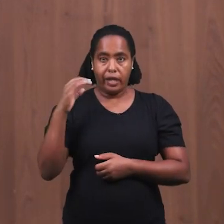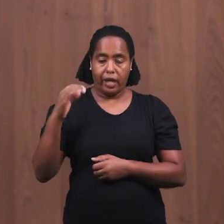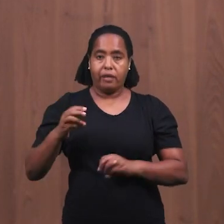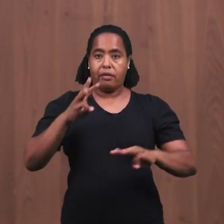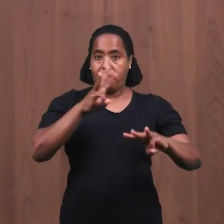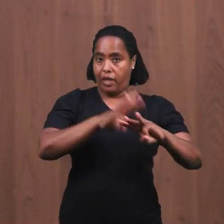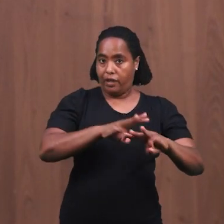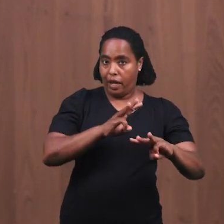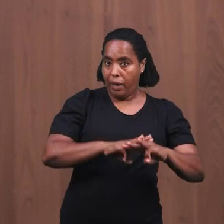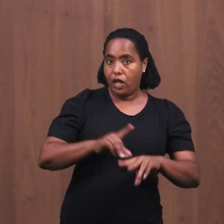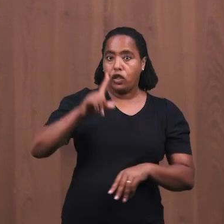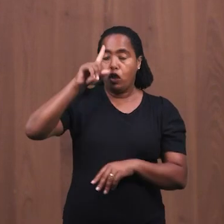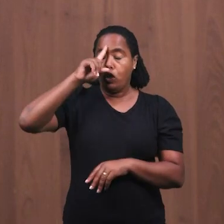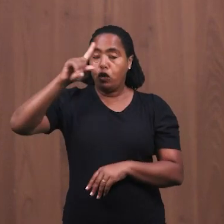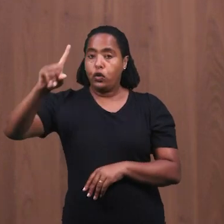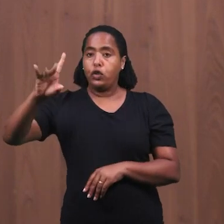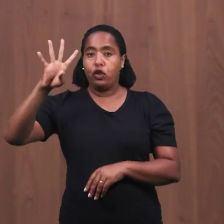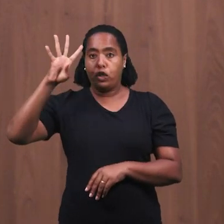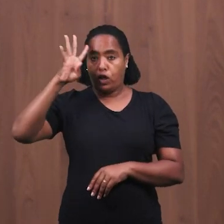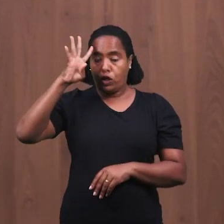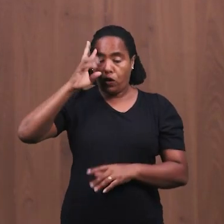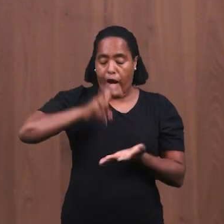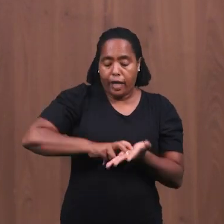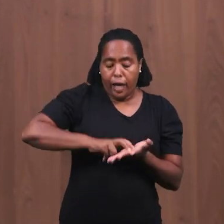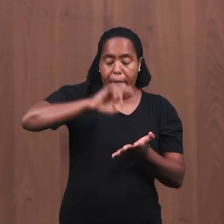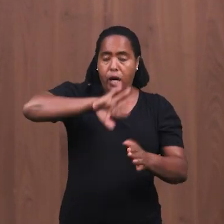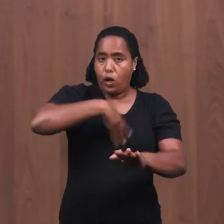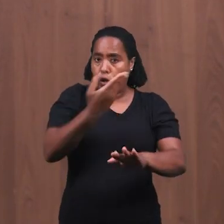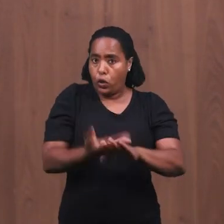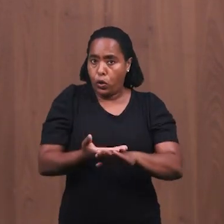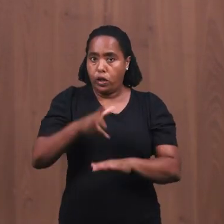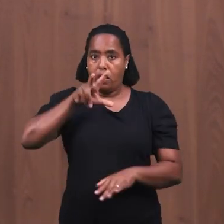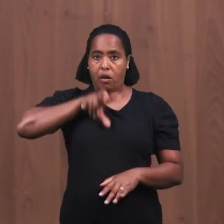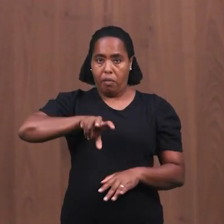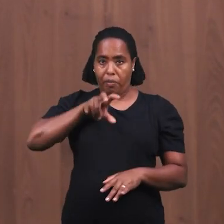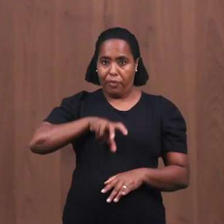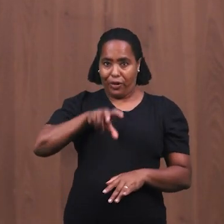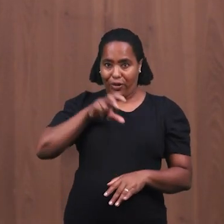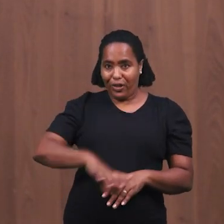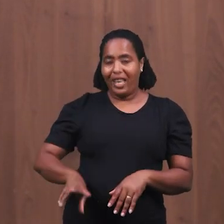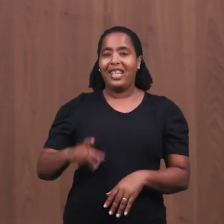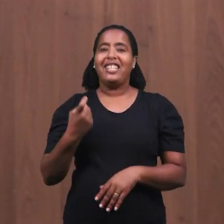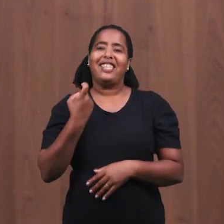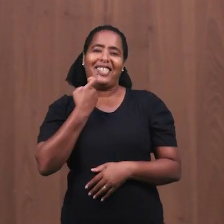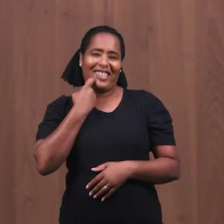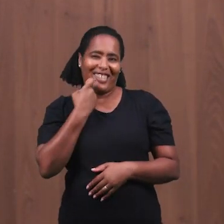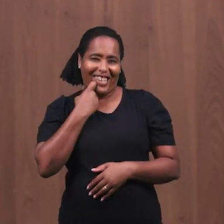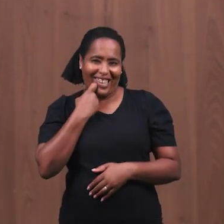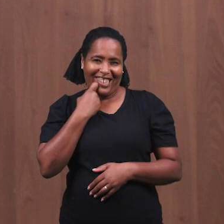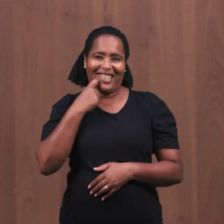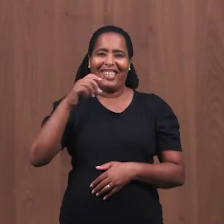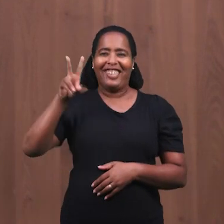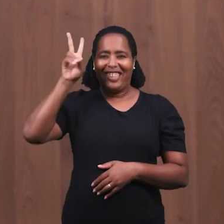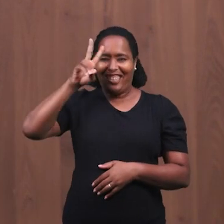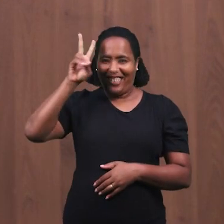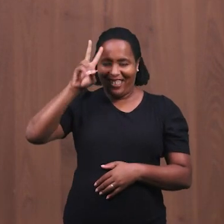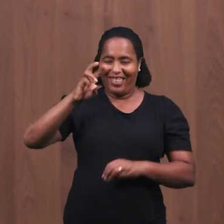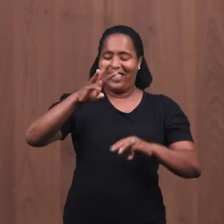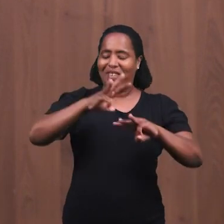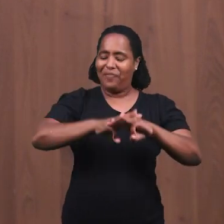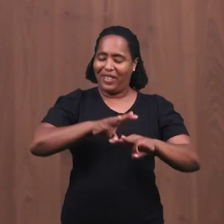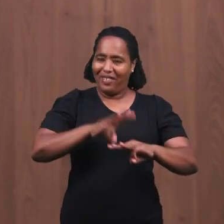Na quinta-feira, a manhã toda de português e na sexta-feira, de história e matemática.